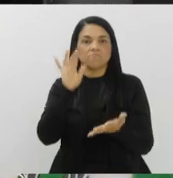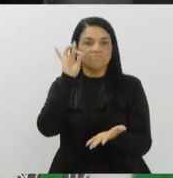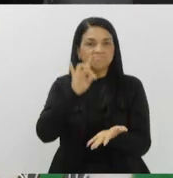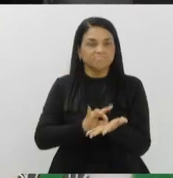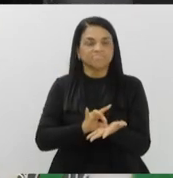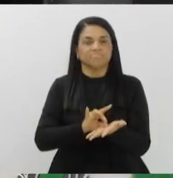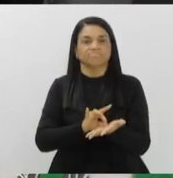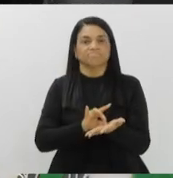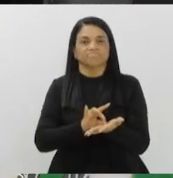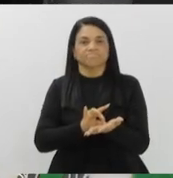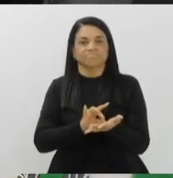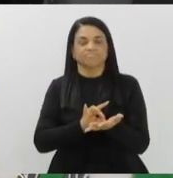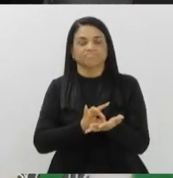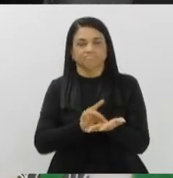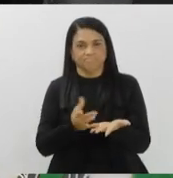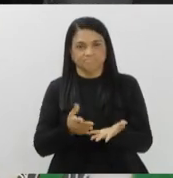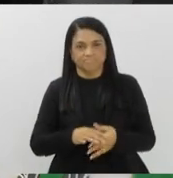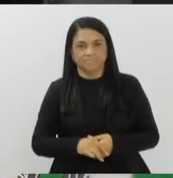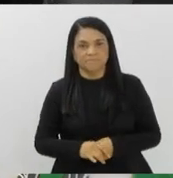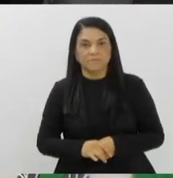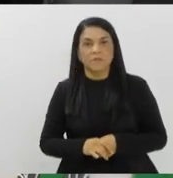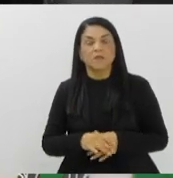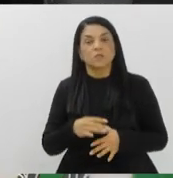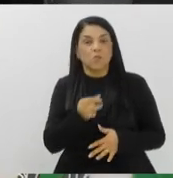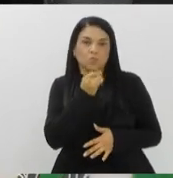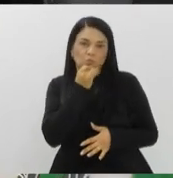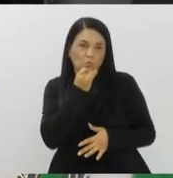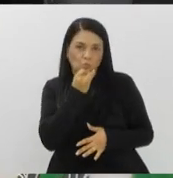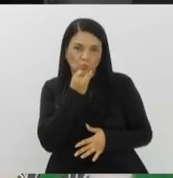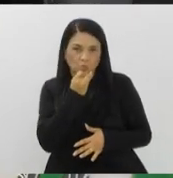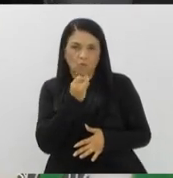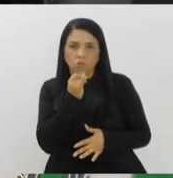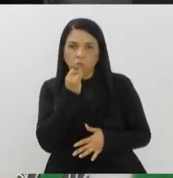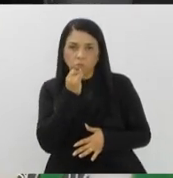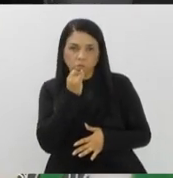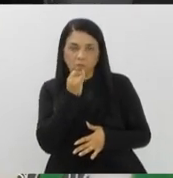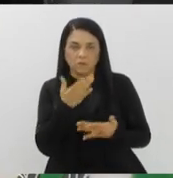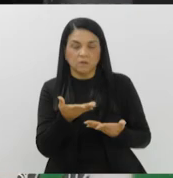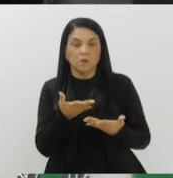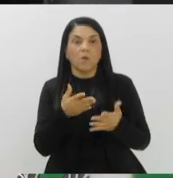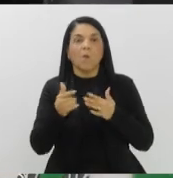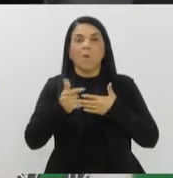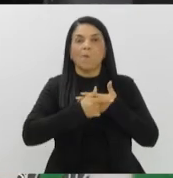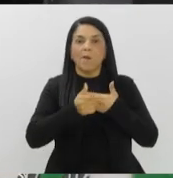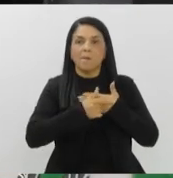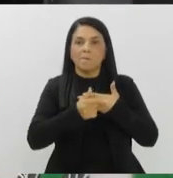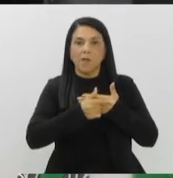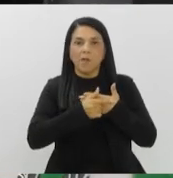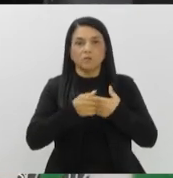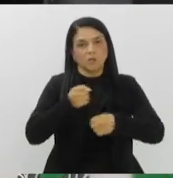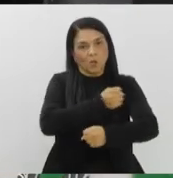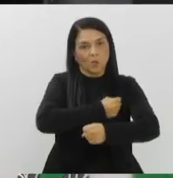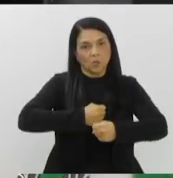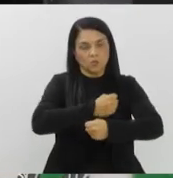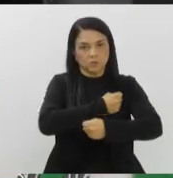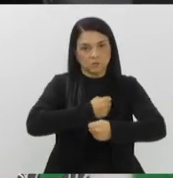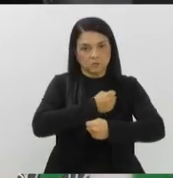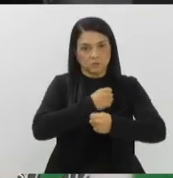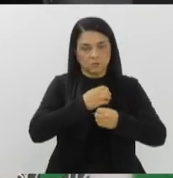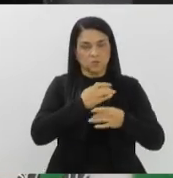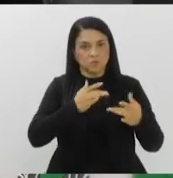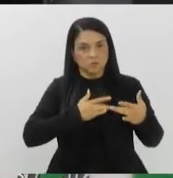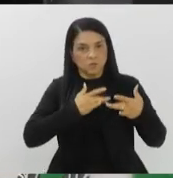realidade apresentada. Não à toa também dizer o papel das cozinhas solidárias nesse processo